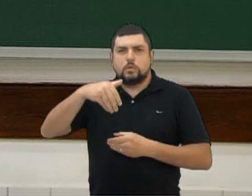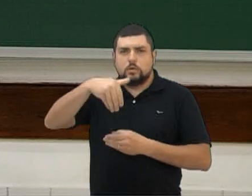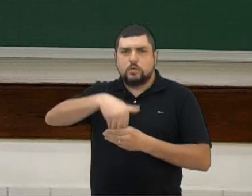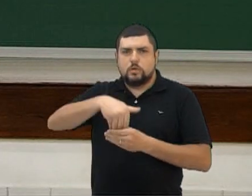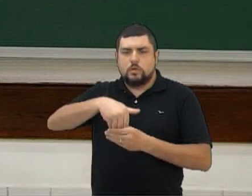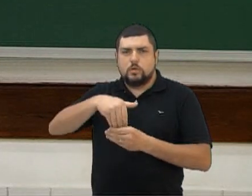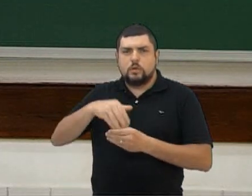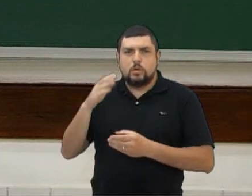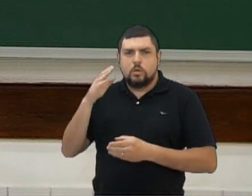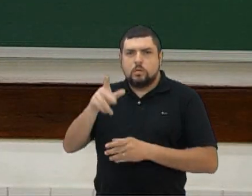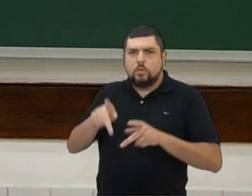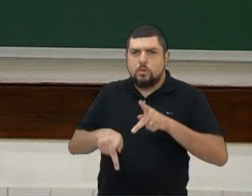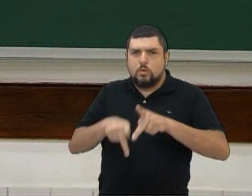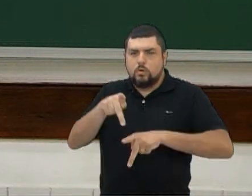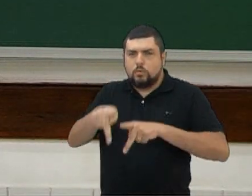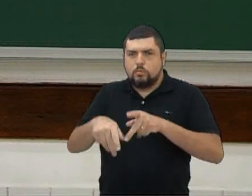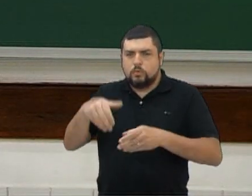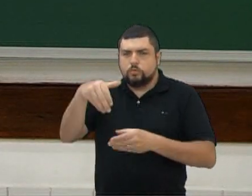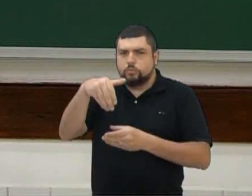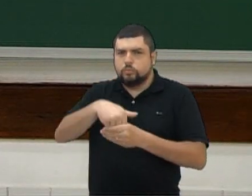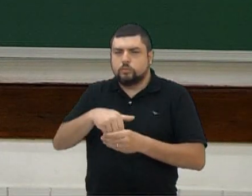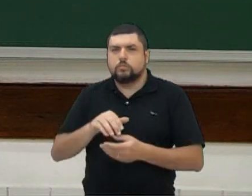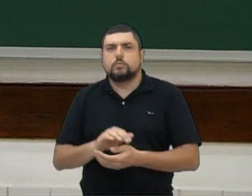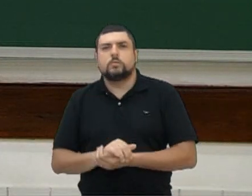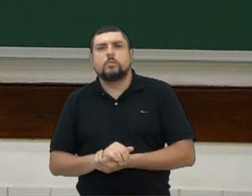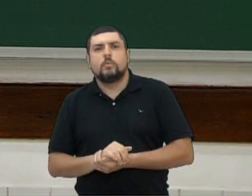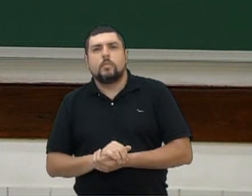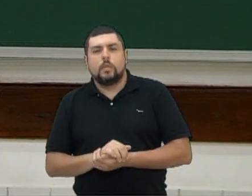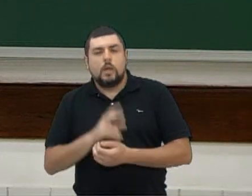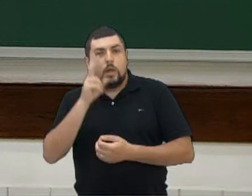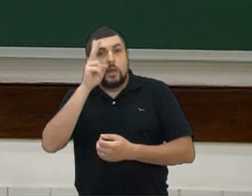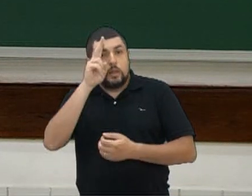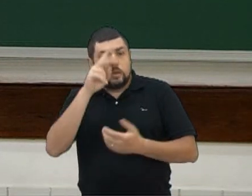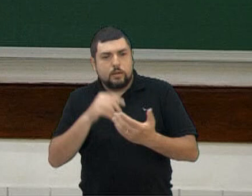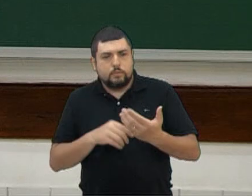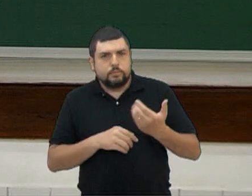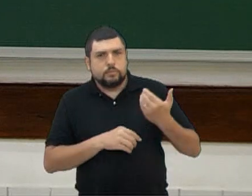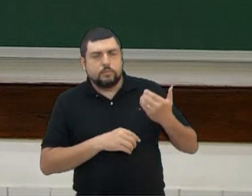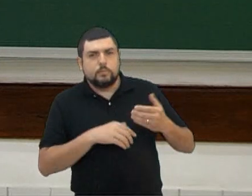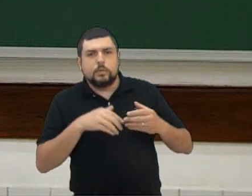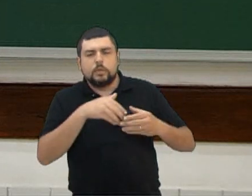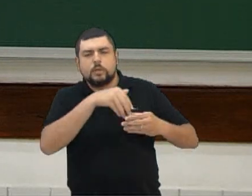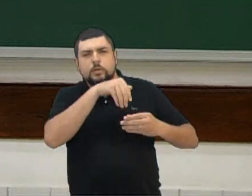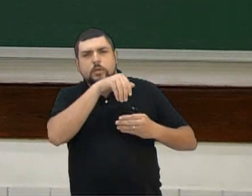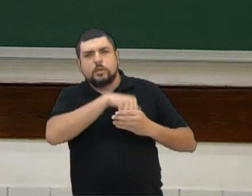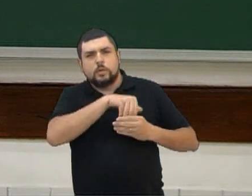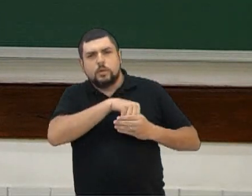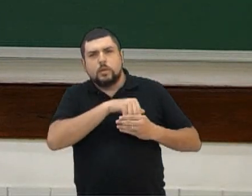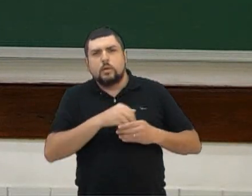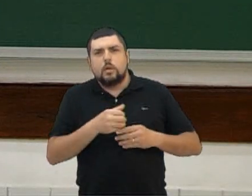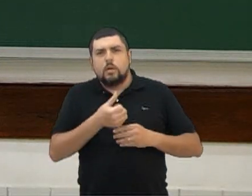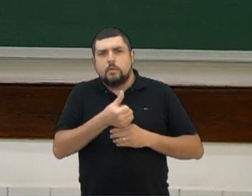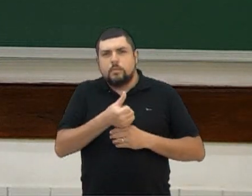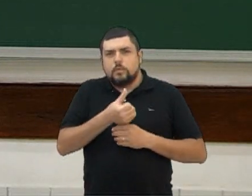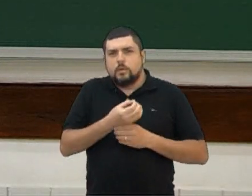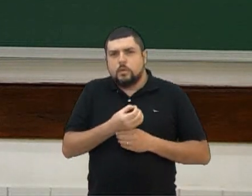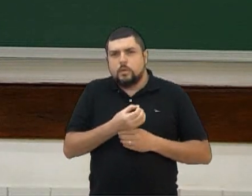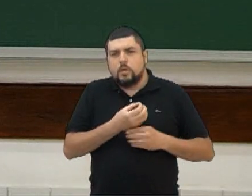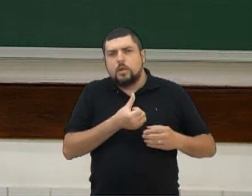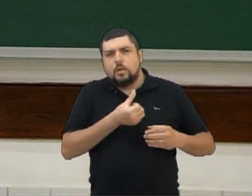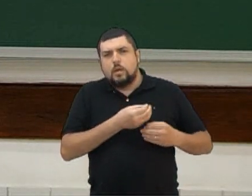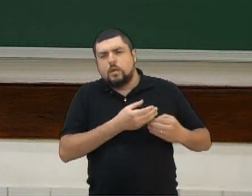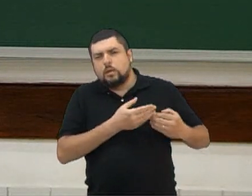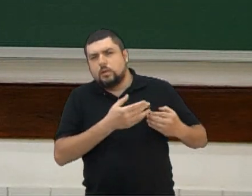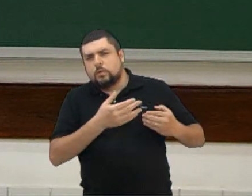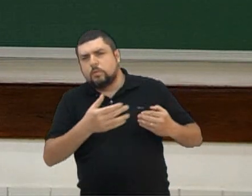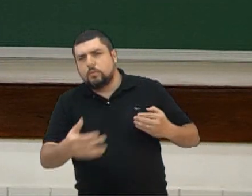para a presidência da República. Vamos lembrar que as últimas eleições tinham sido lá na década de 60. Desde 60,